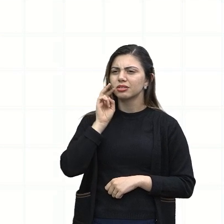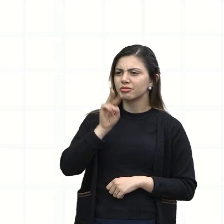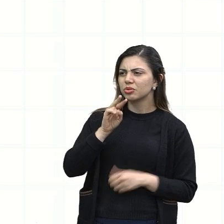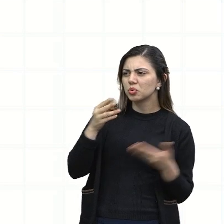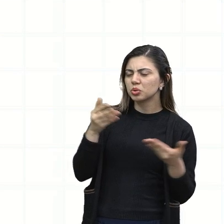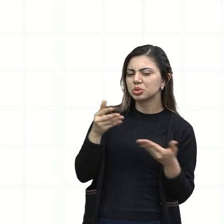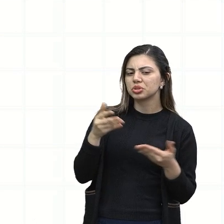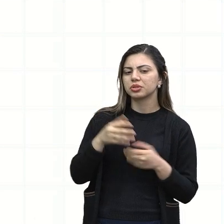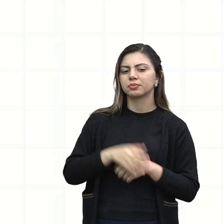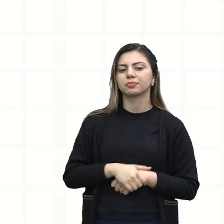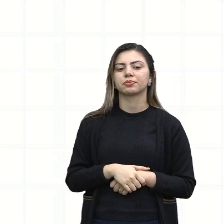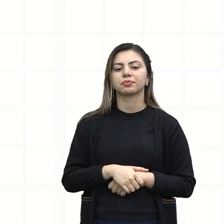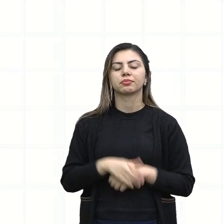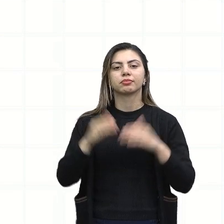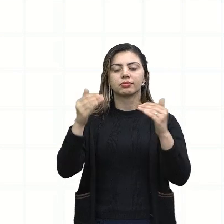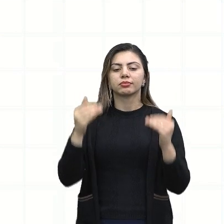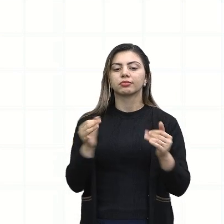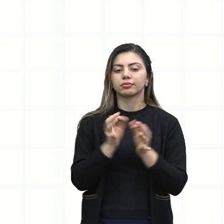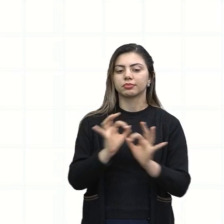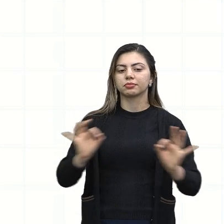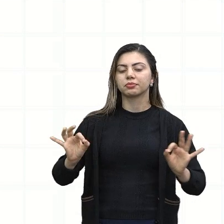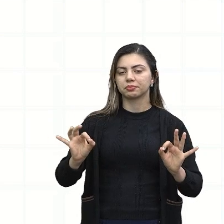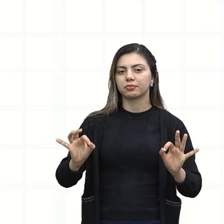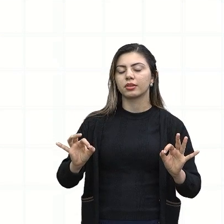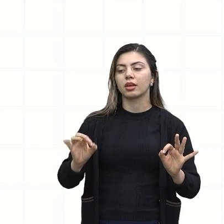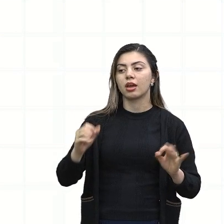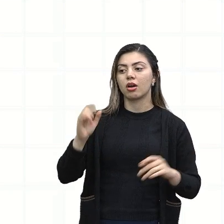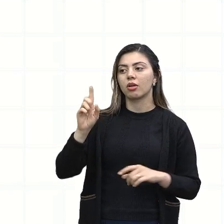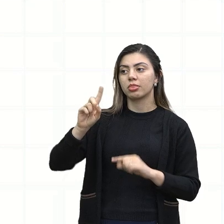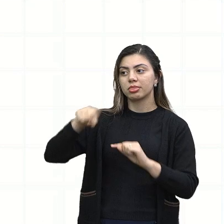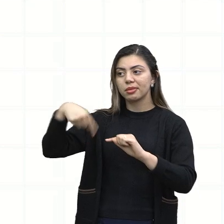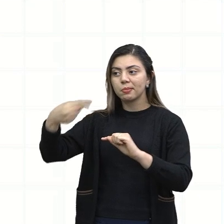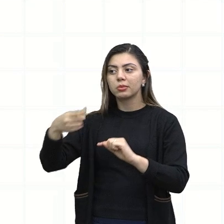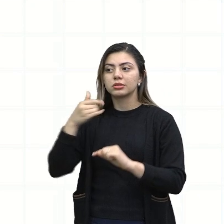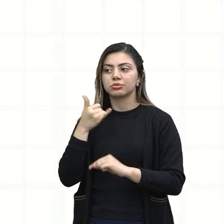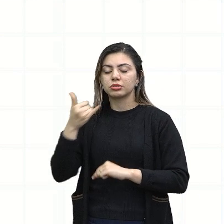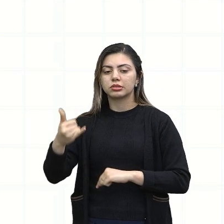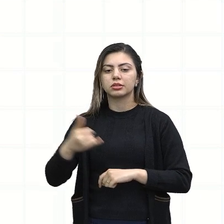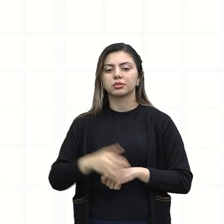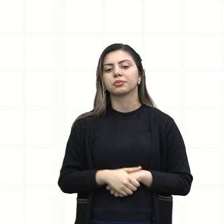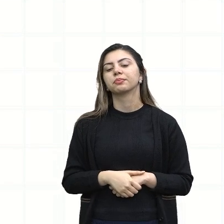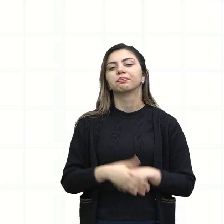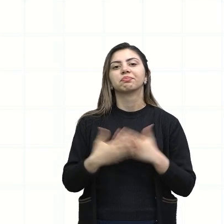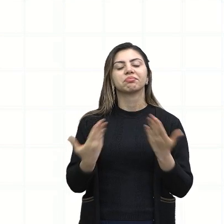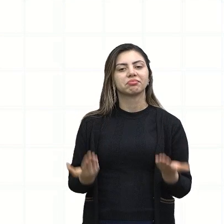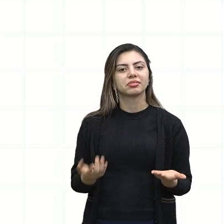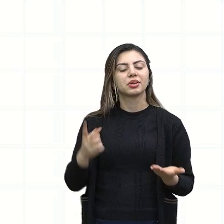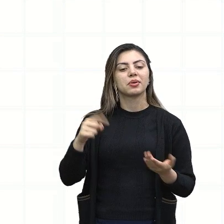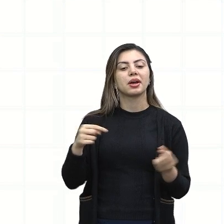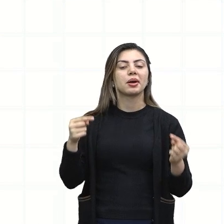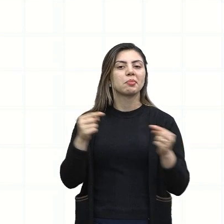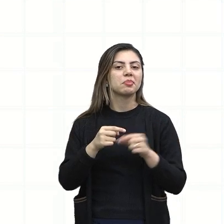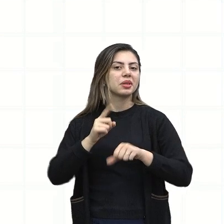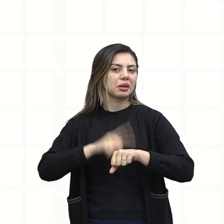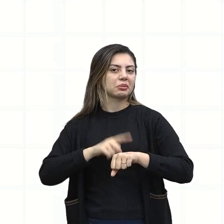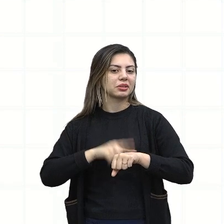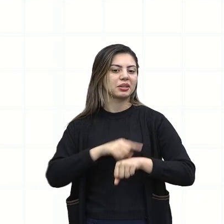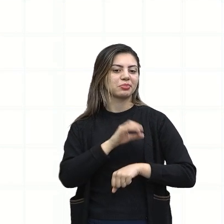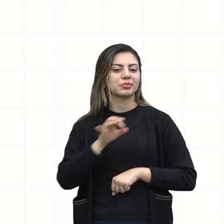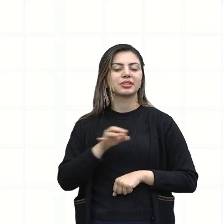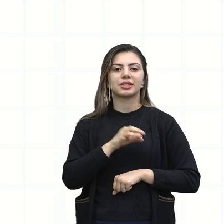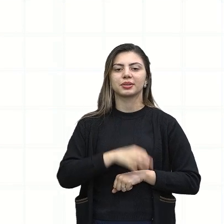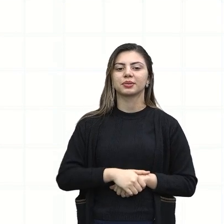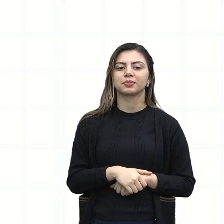you later. Vou ligar para você mais tarde. Então, estão aqui dando uma ideia de tempo,